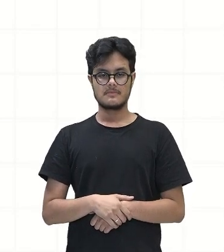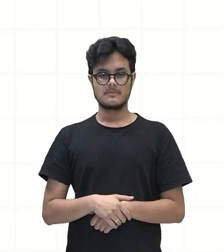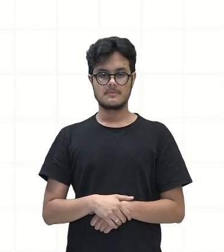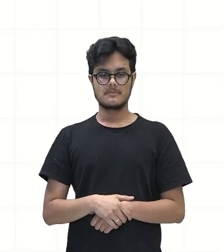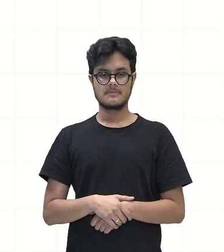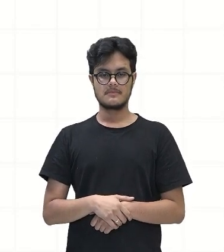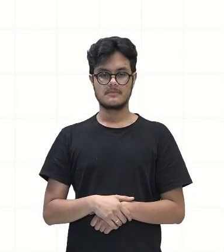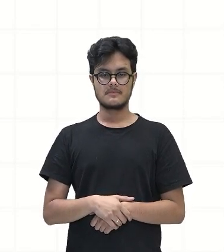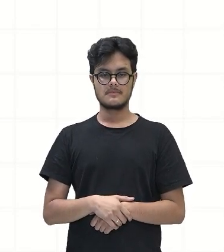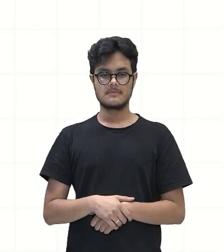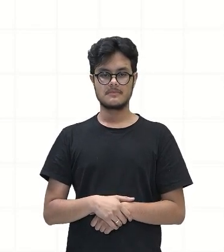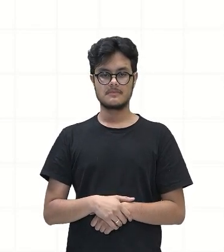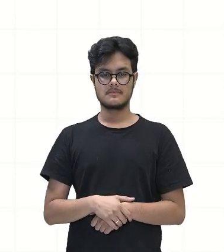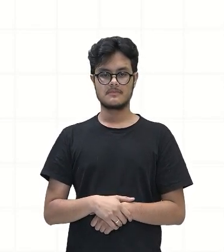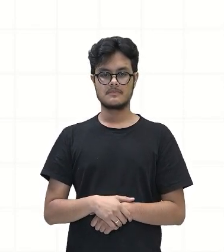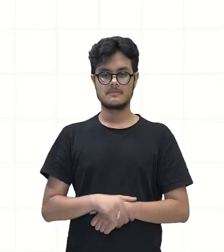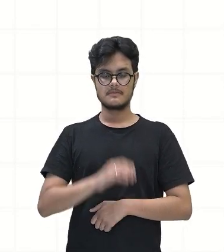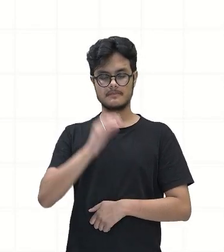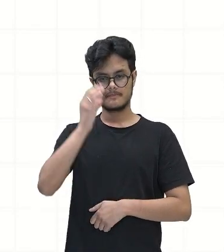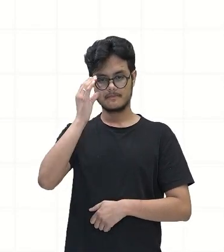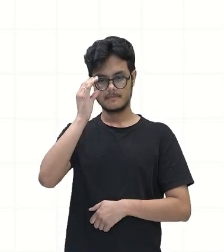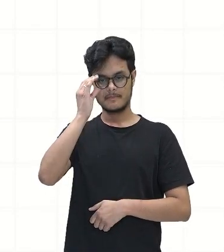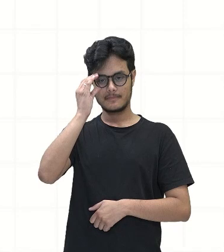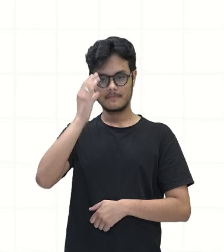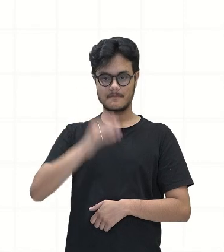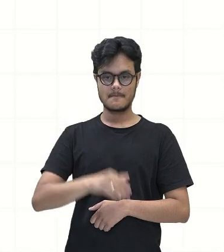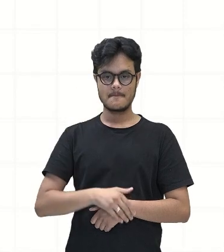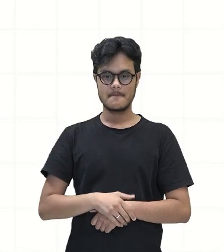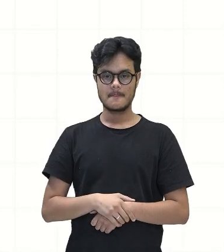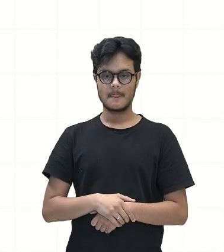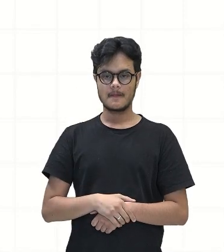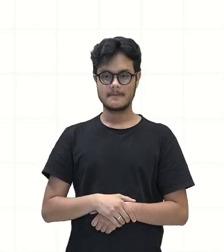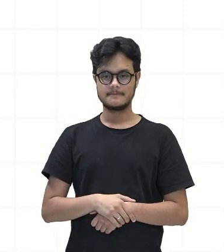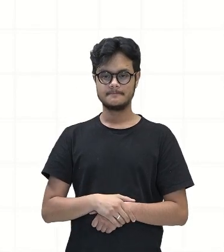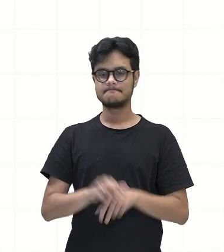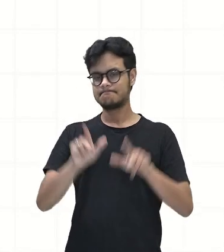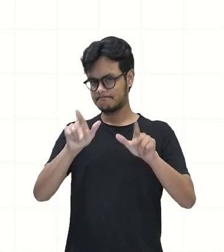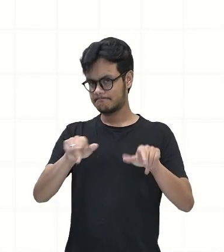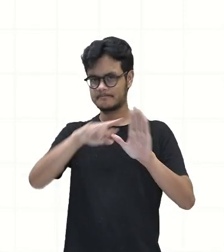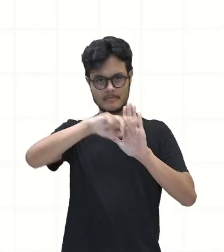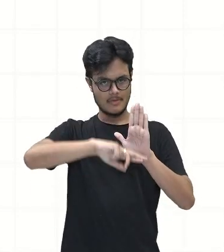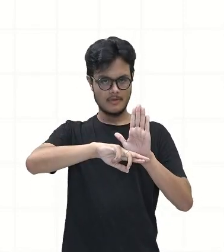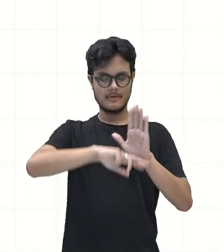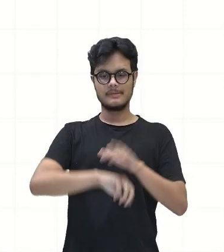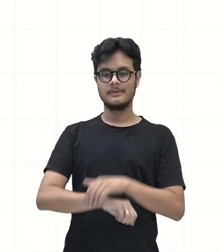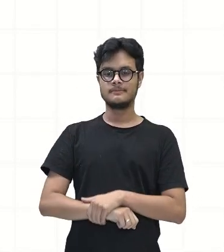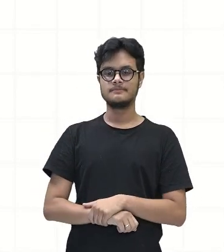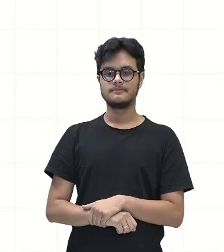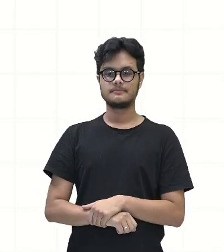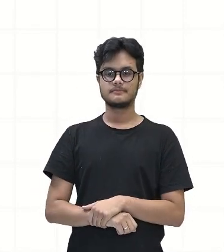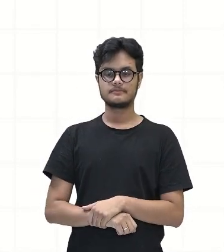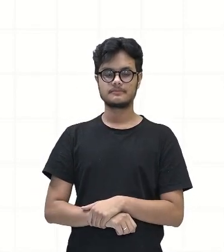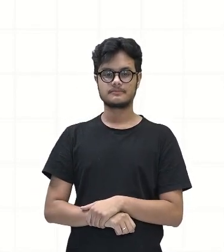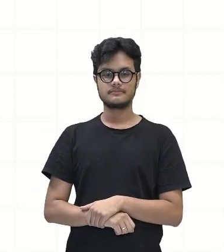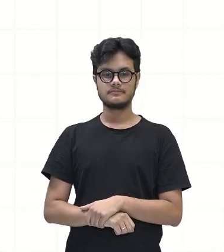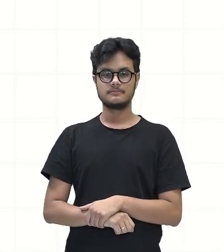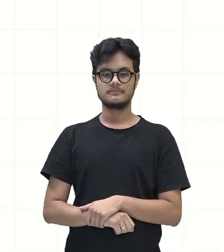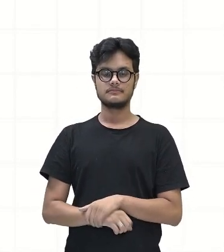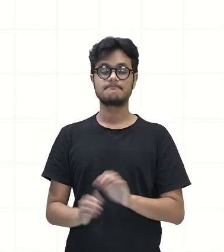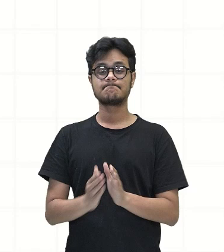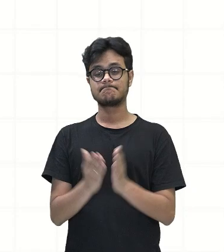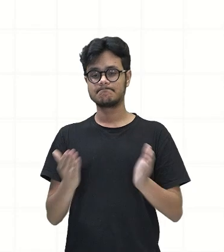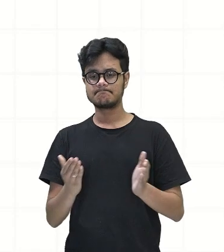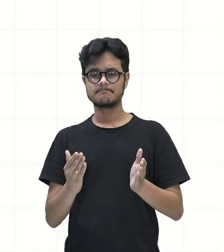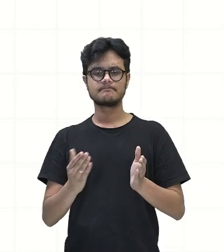e a hipotenusa, né, de diagonal. Mas é a mesma aplicação do Teorema de Pitágoras. Aí, resolvendo